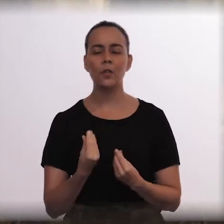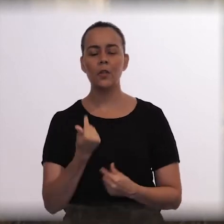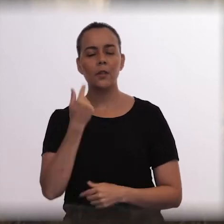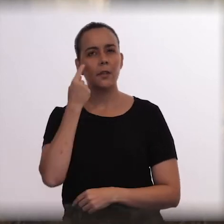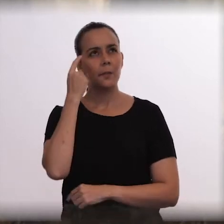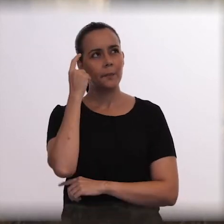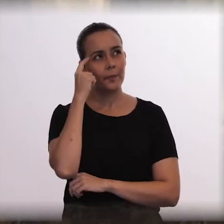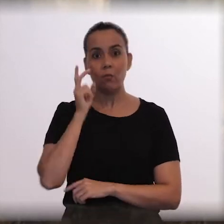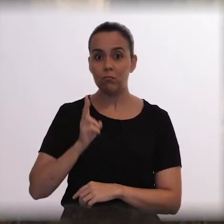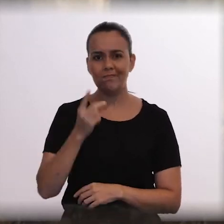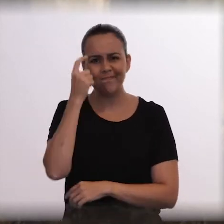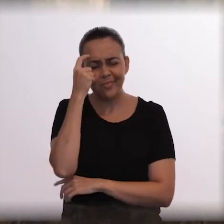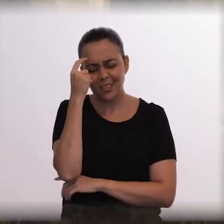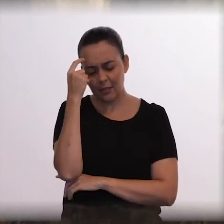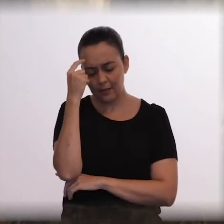eu acabei